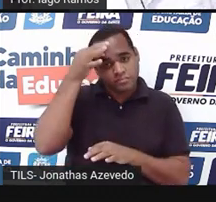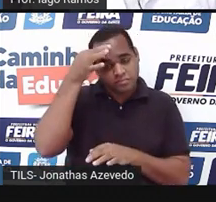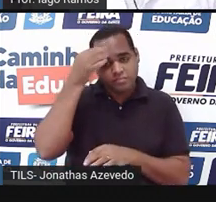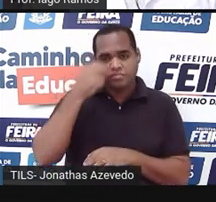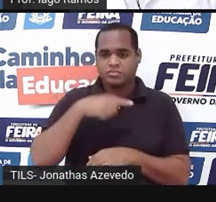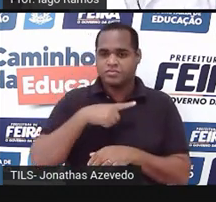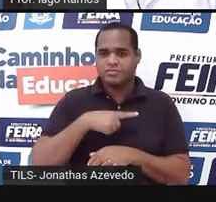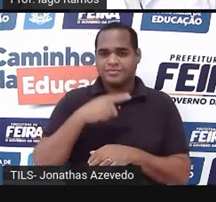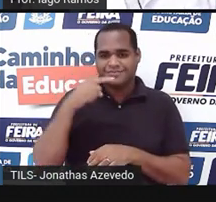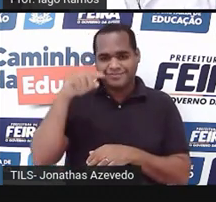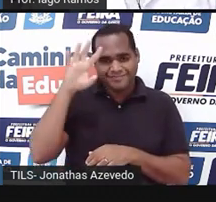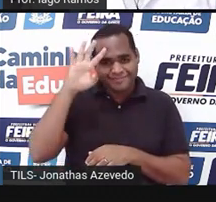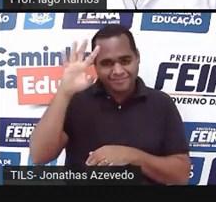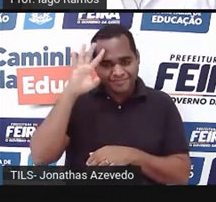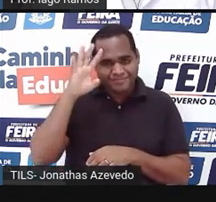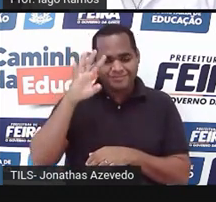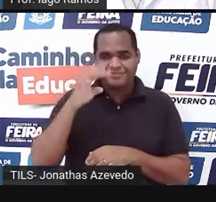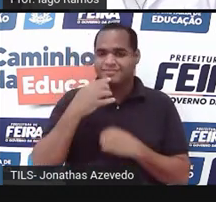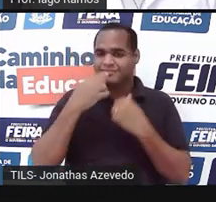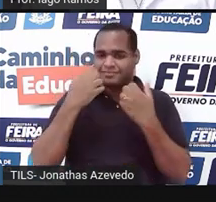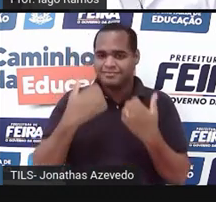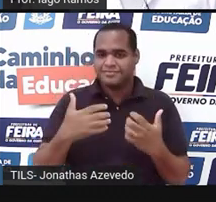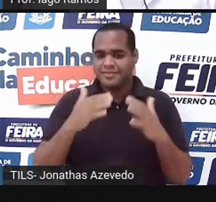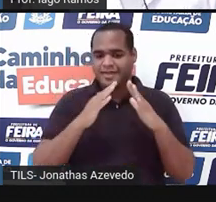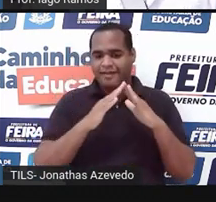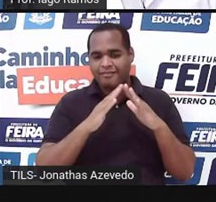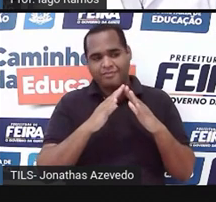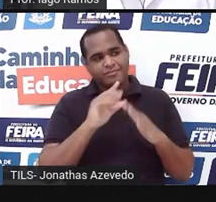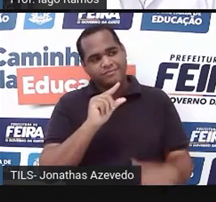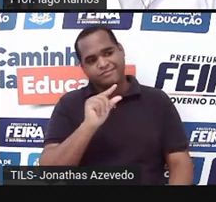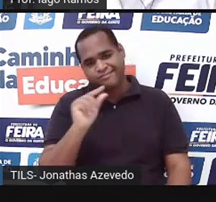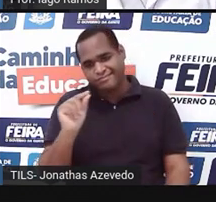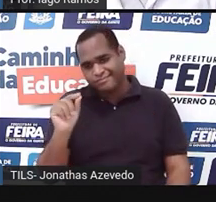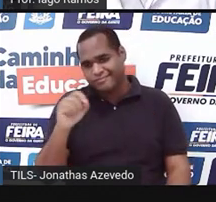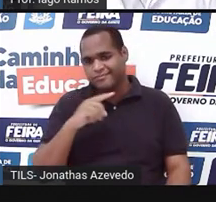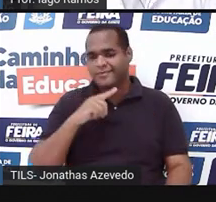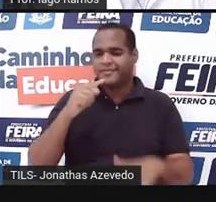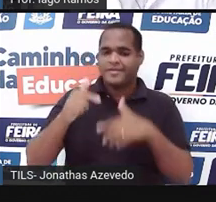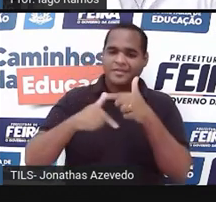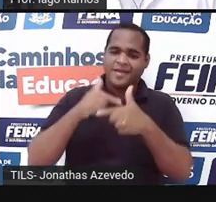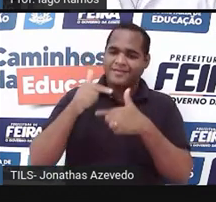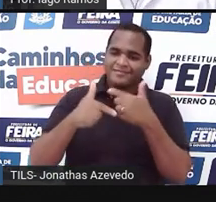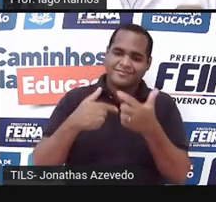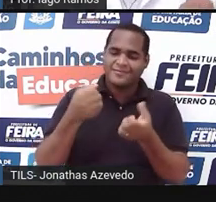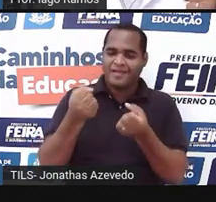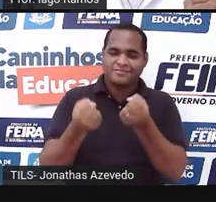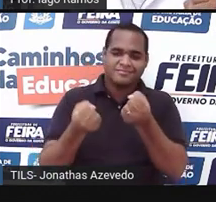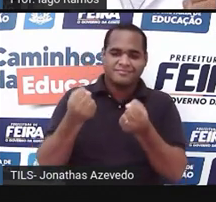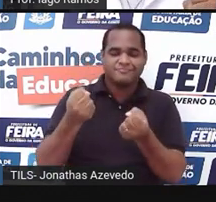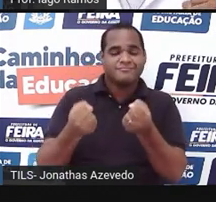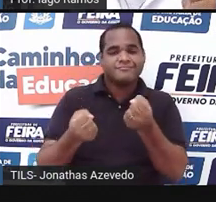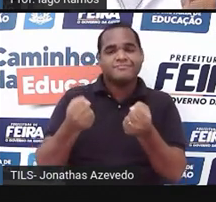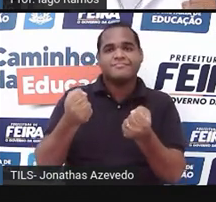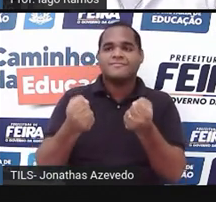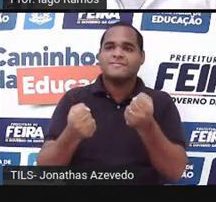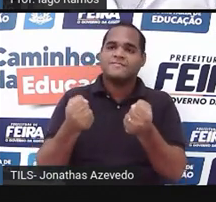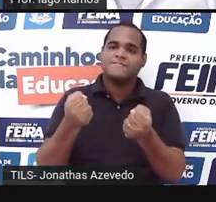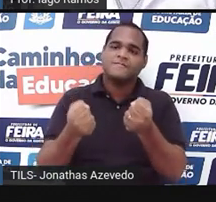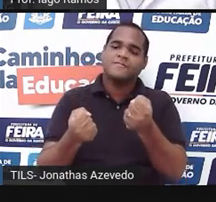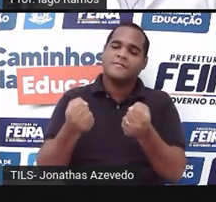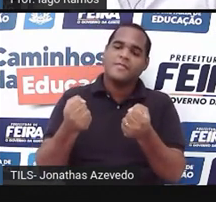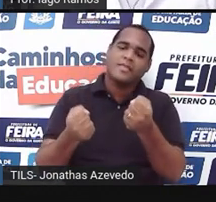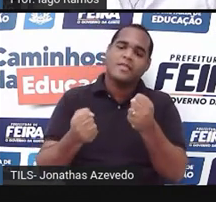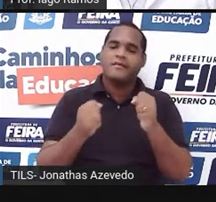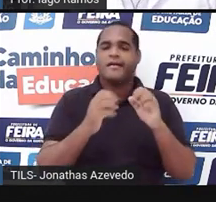a gente pensou nisso E aí Digamos que você saiu de casa para o seu trabalho eu só que você foi de carro OK